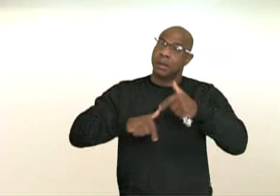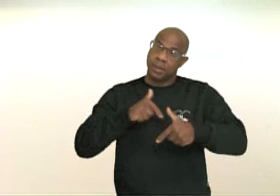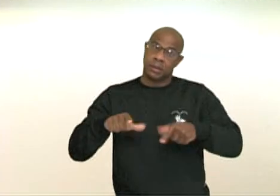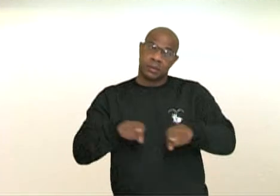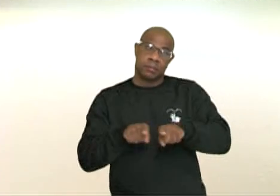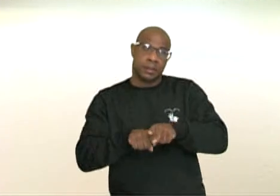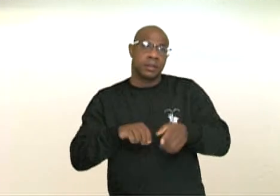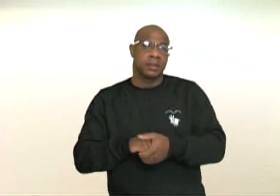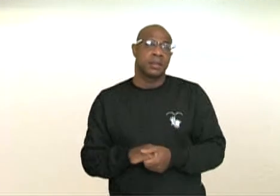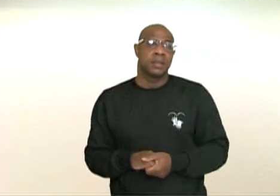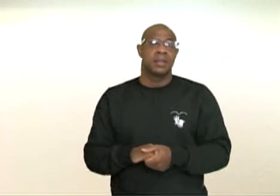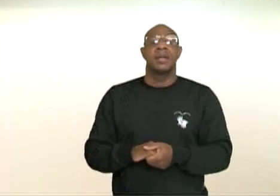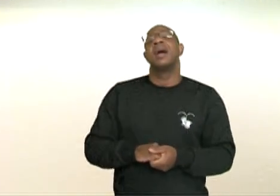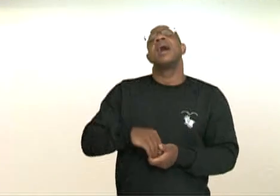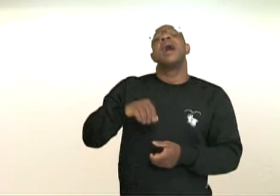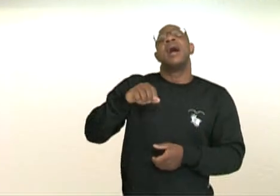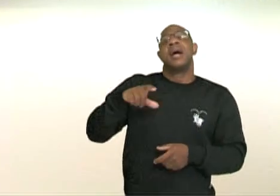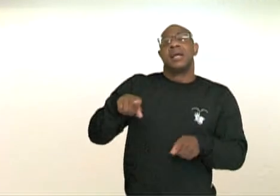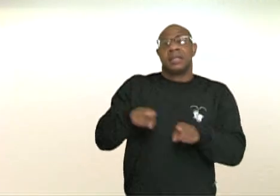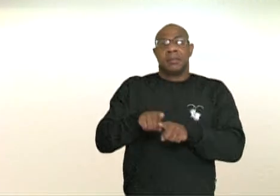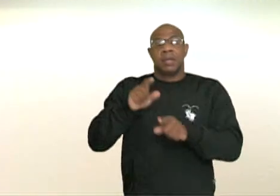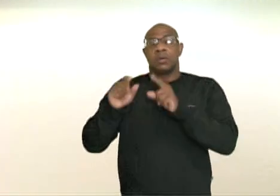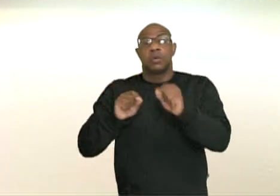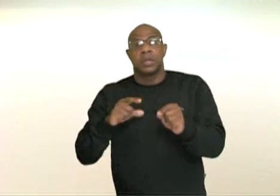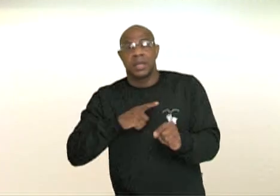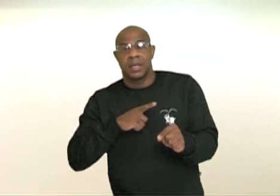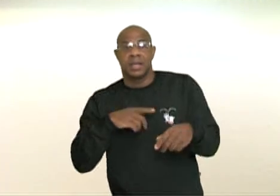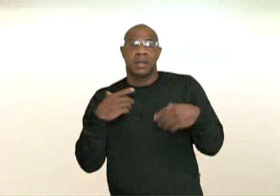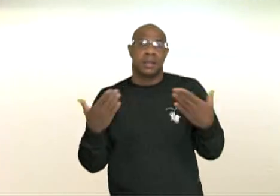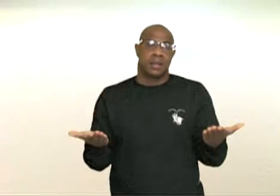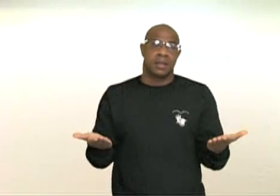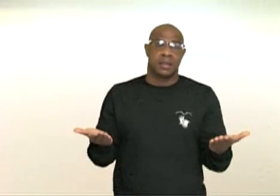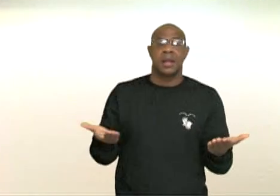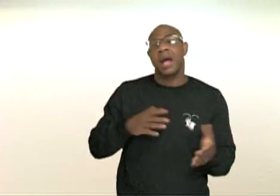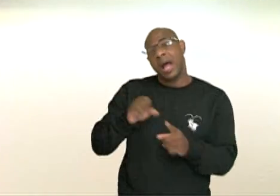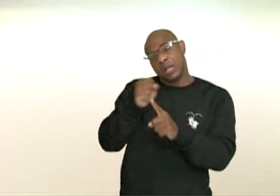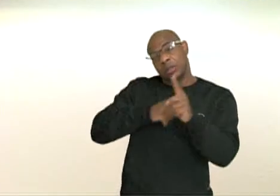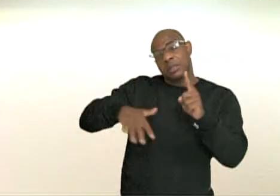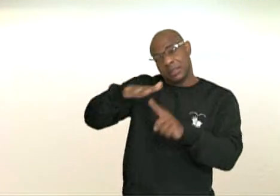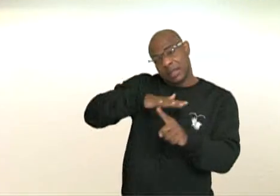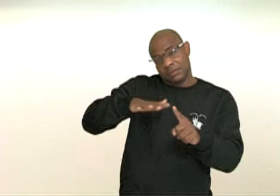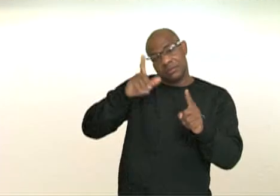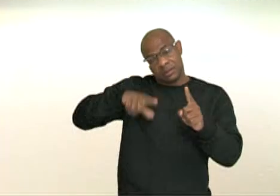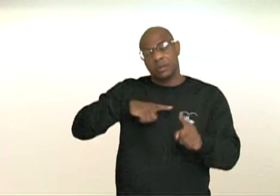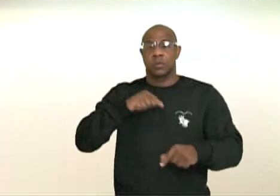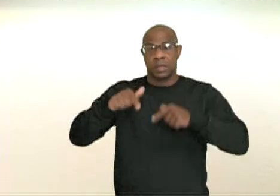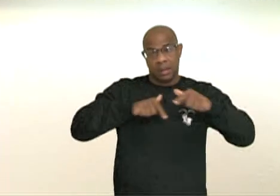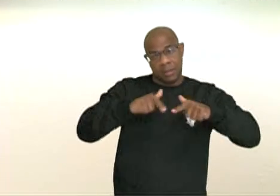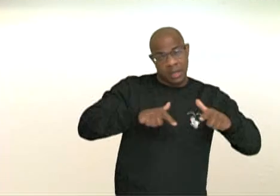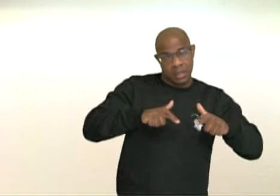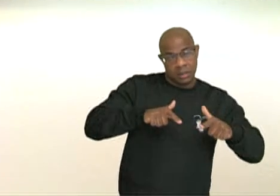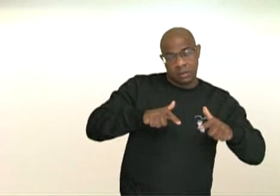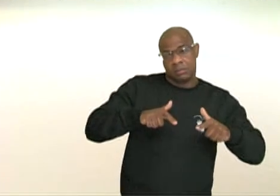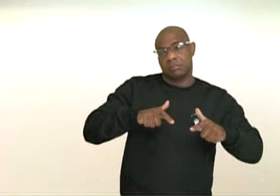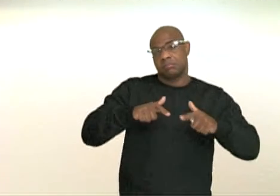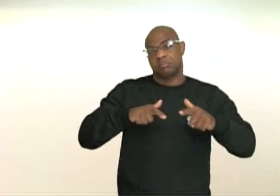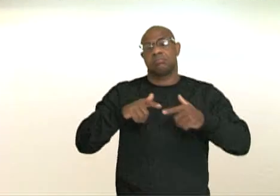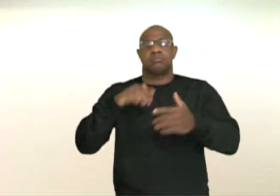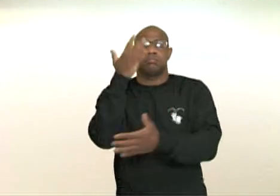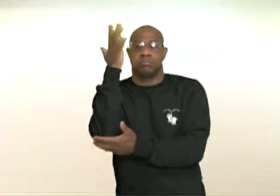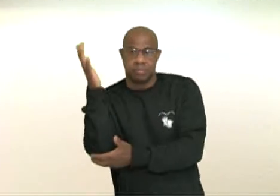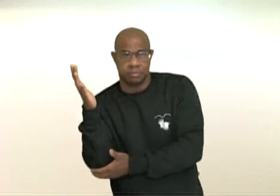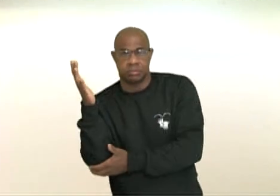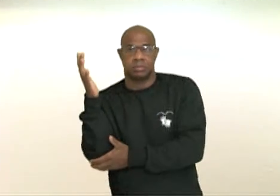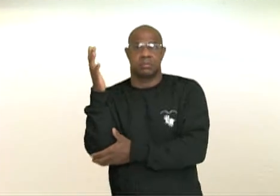E a síntese disso vai ser a sociedade. Então, o trabalho mais a matéria mais